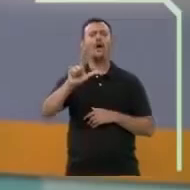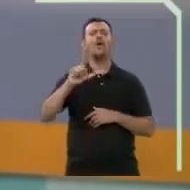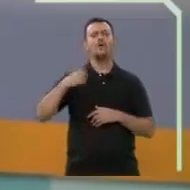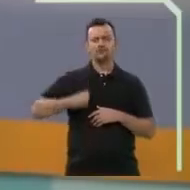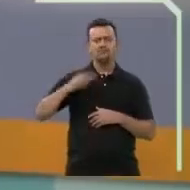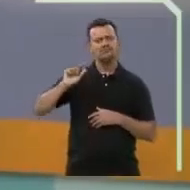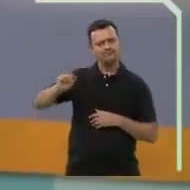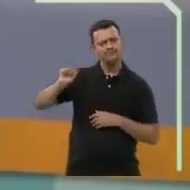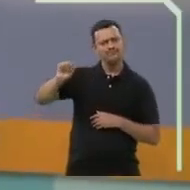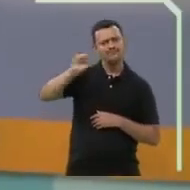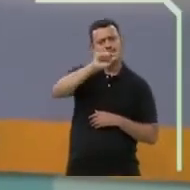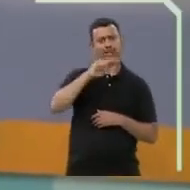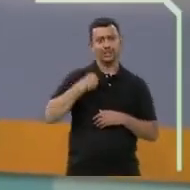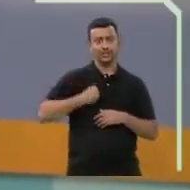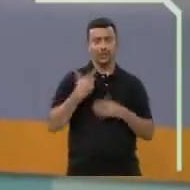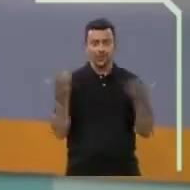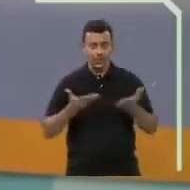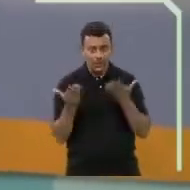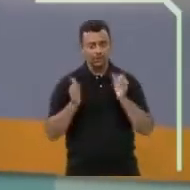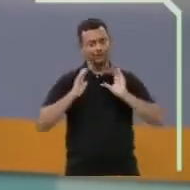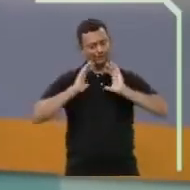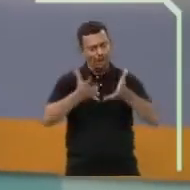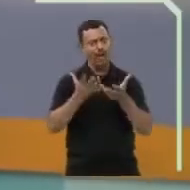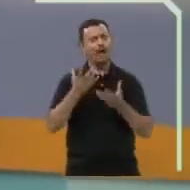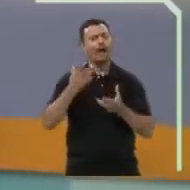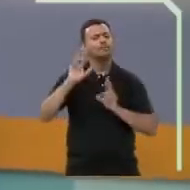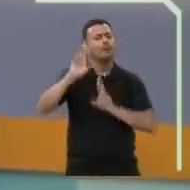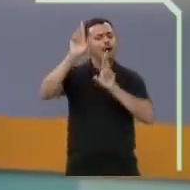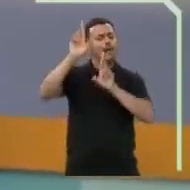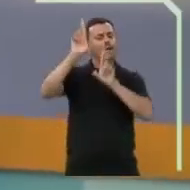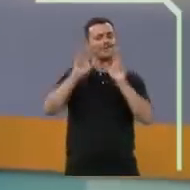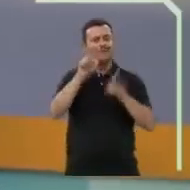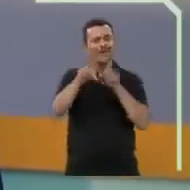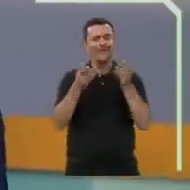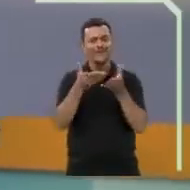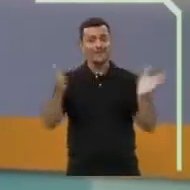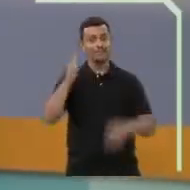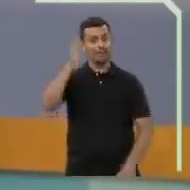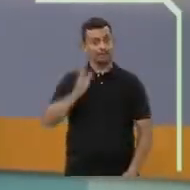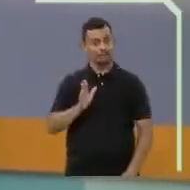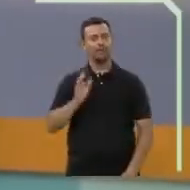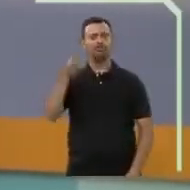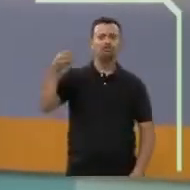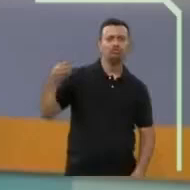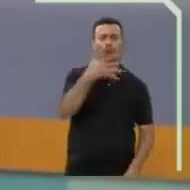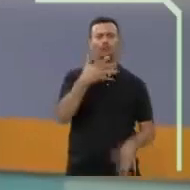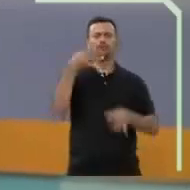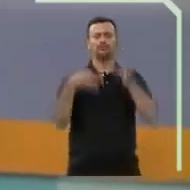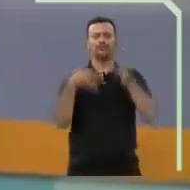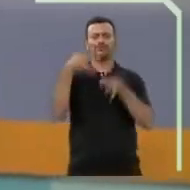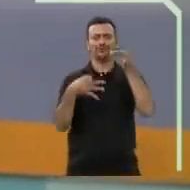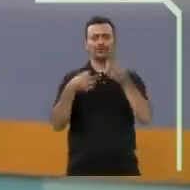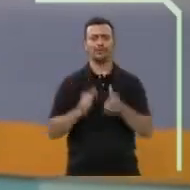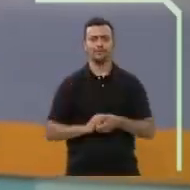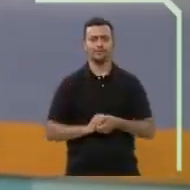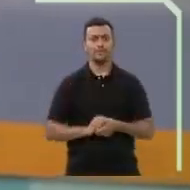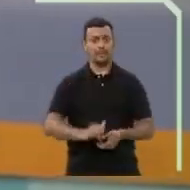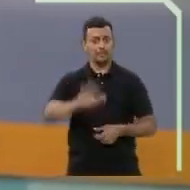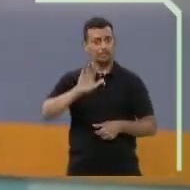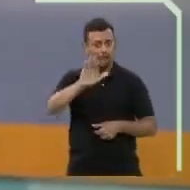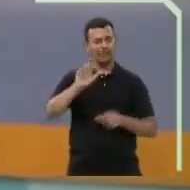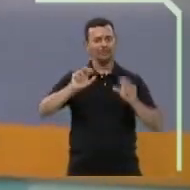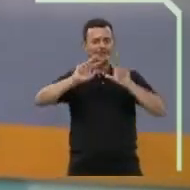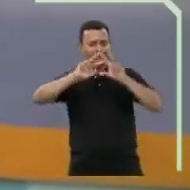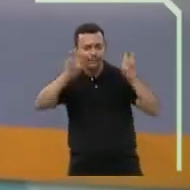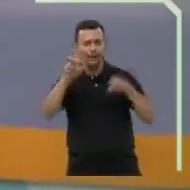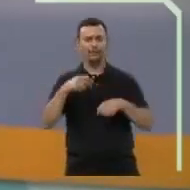as esperanças do povo brasileiro no futuro do país com uma nova justiça. No entanto, em relação a